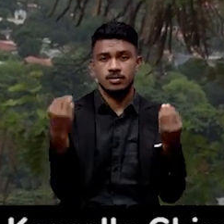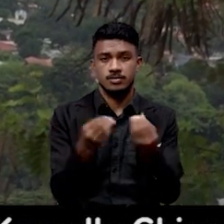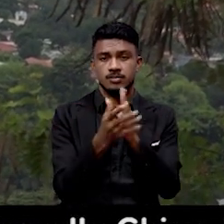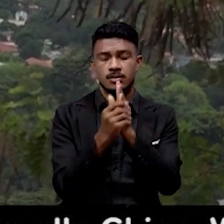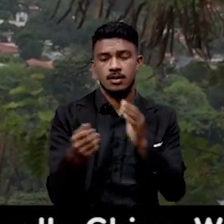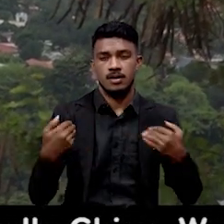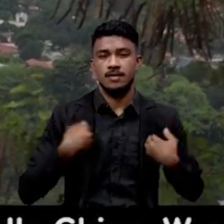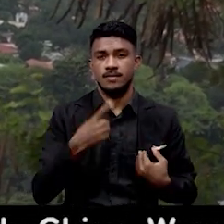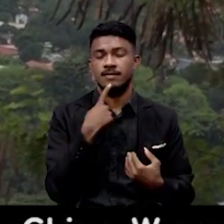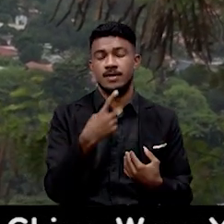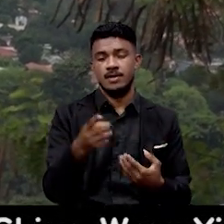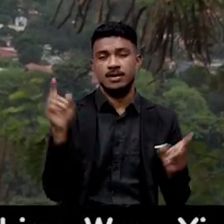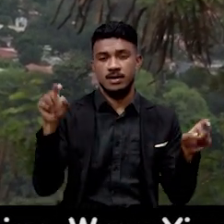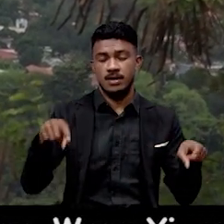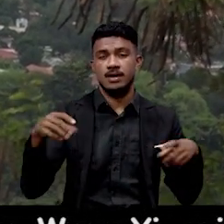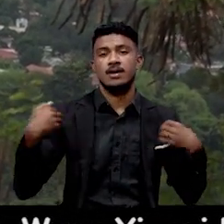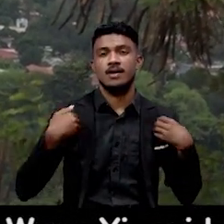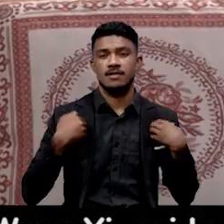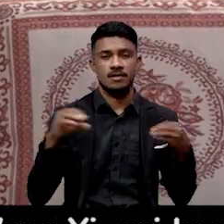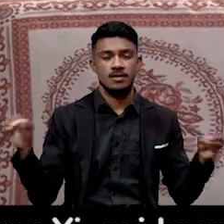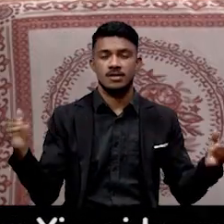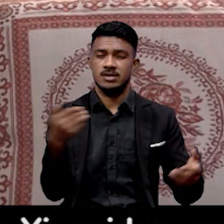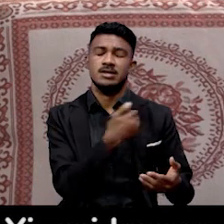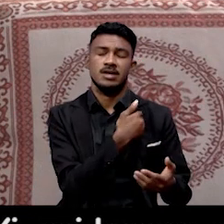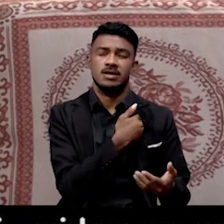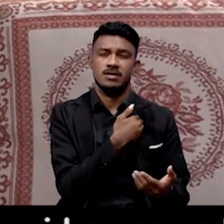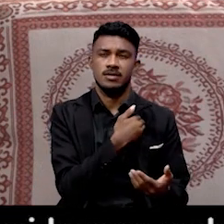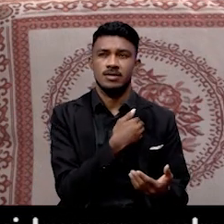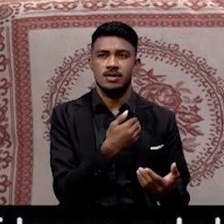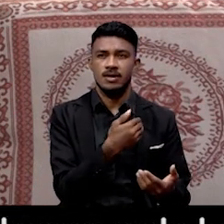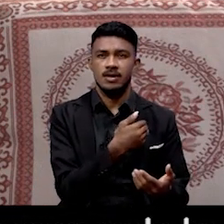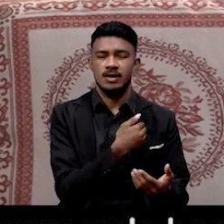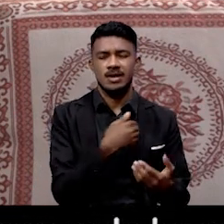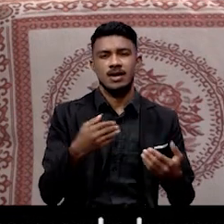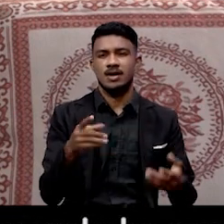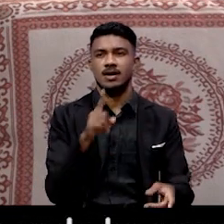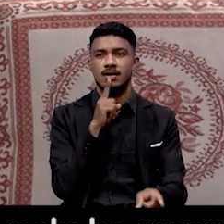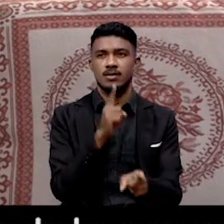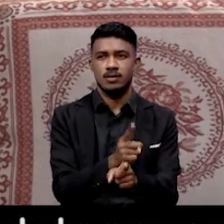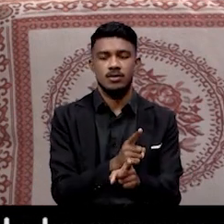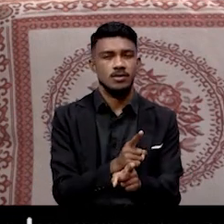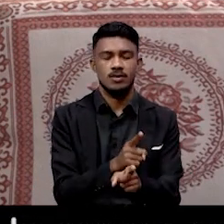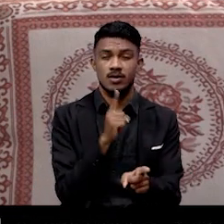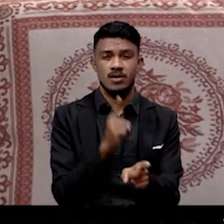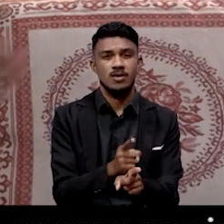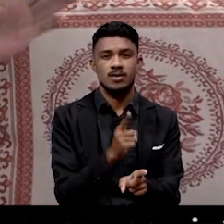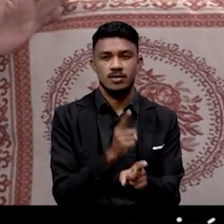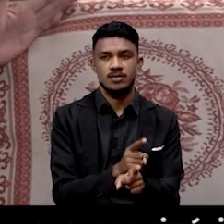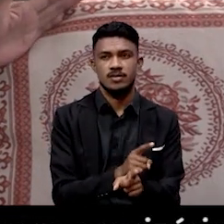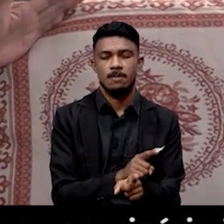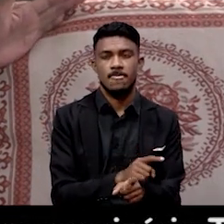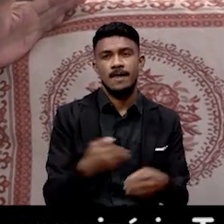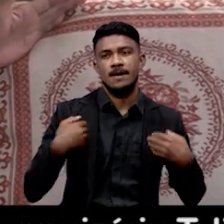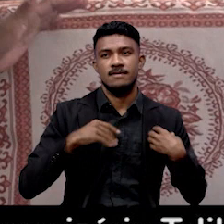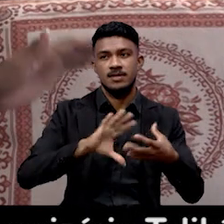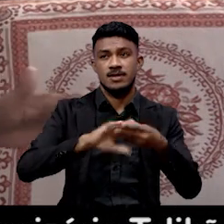que ir, yeah. Tem que ir. E a dia agora, mas se dá o que é ideal de mim, né? Yeah. Ideal. E quando diz ideal, tem experiência de